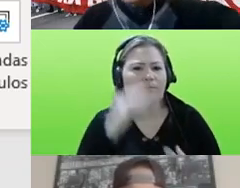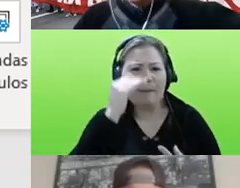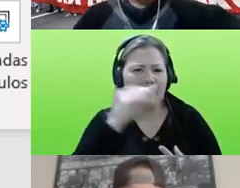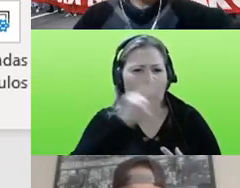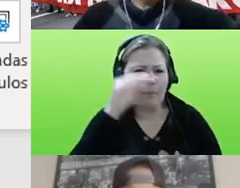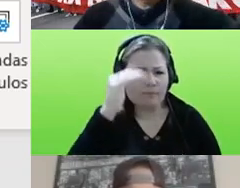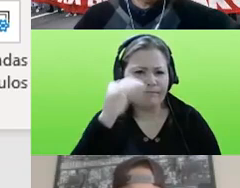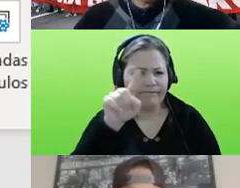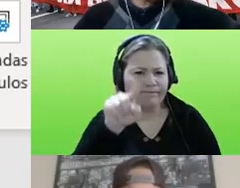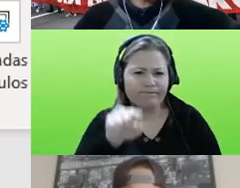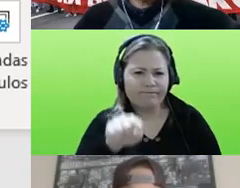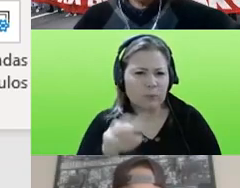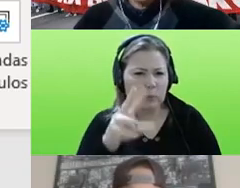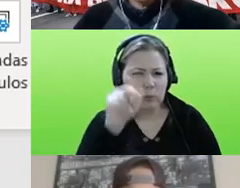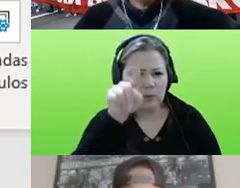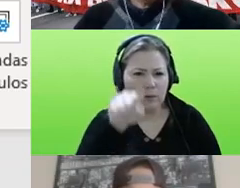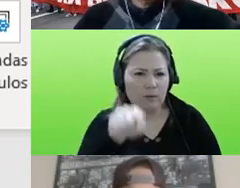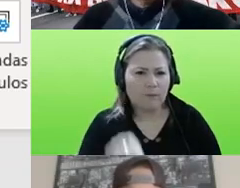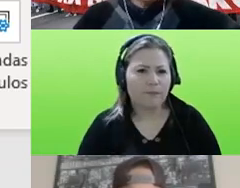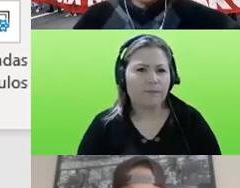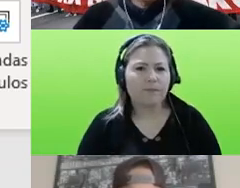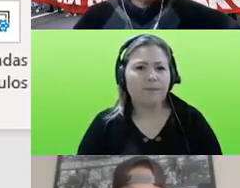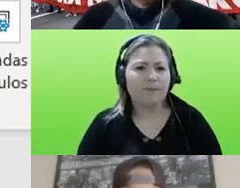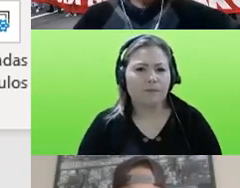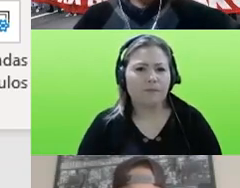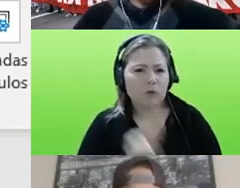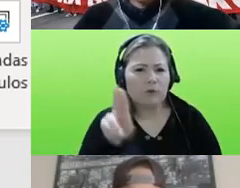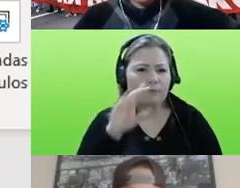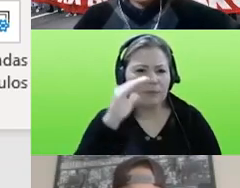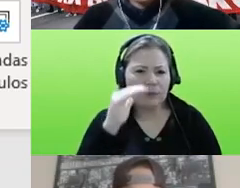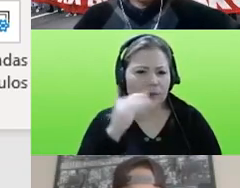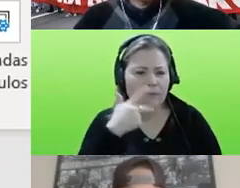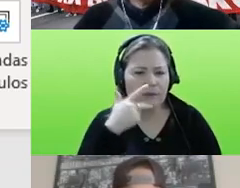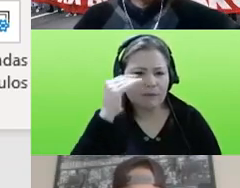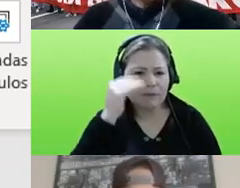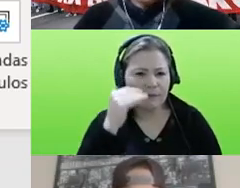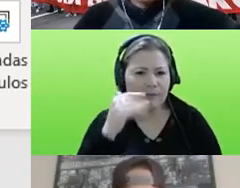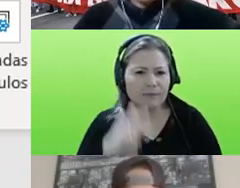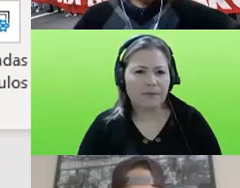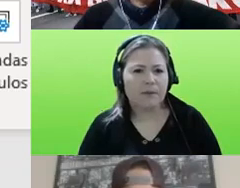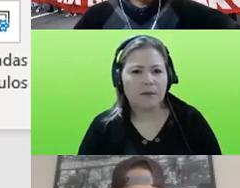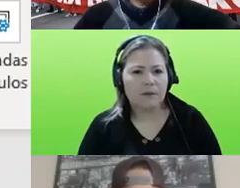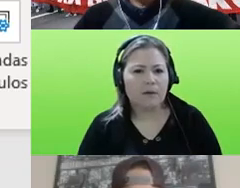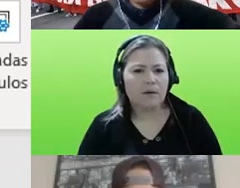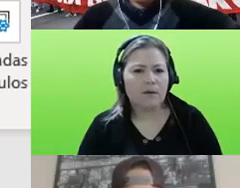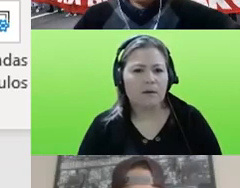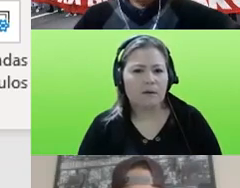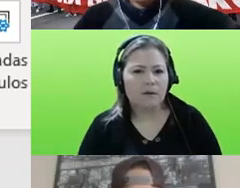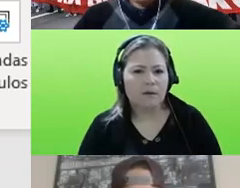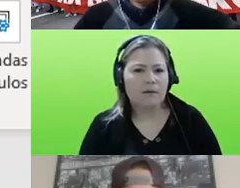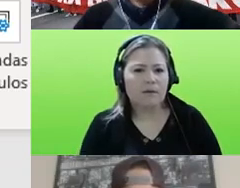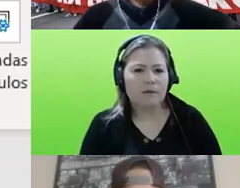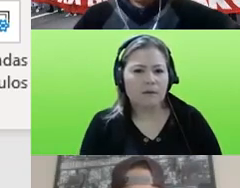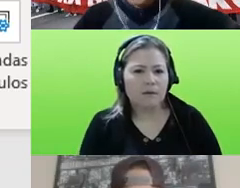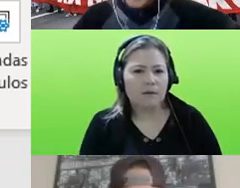o pai do André Singer, não é? Ottaviani, Ruth e Fernando Henrique Cardoso, Bento Prado Júnior, Francisco